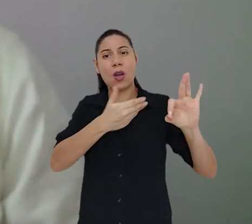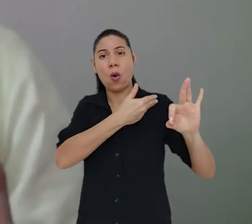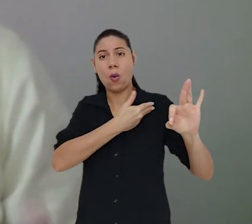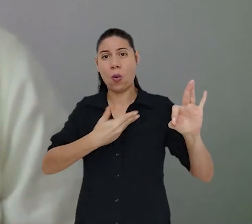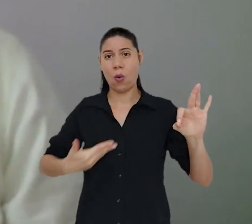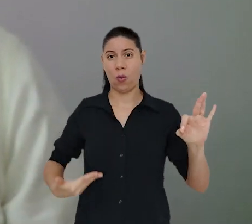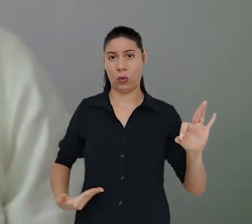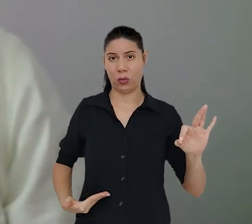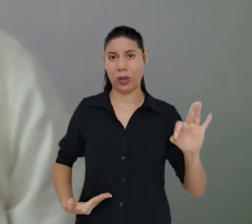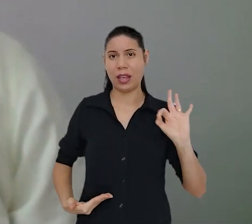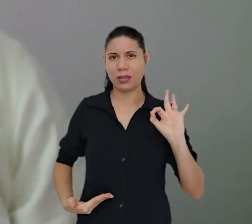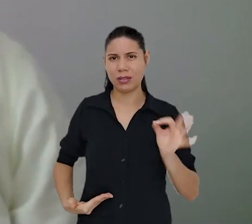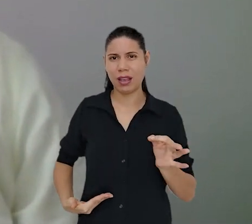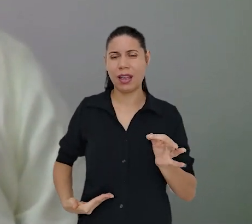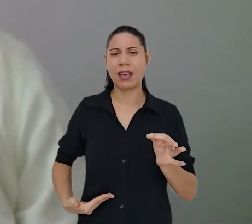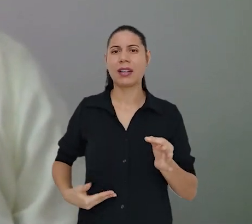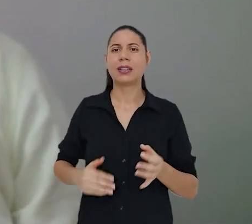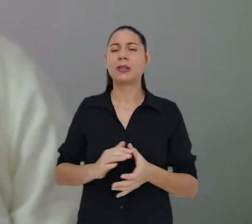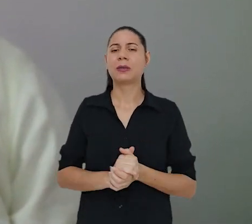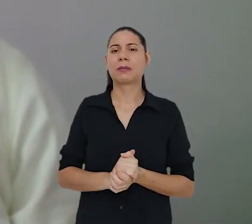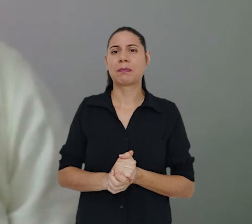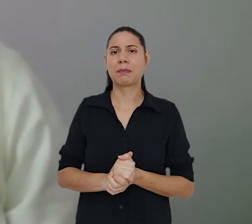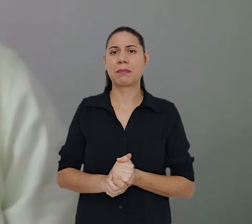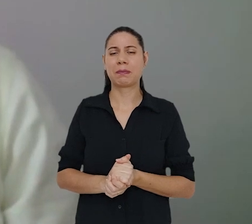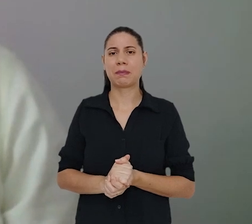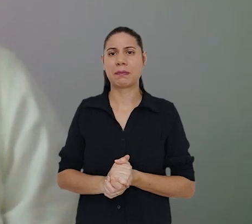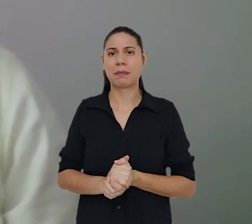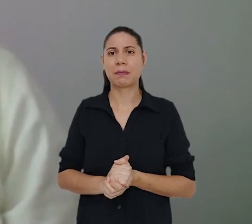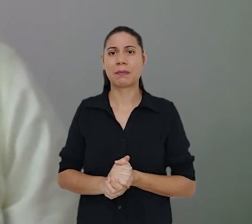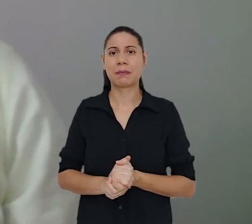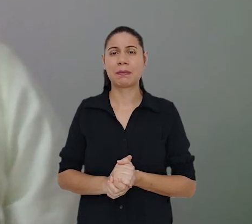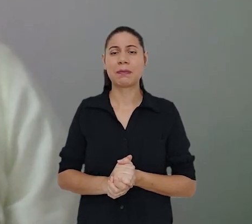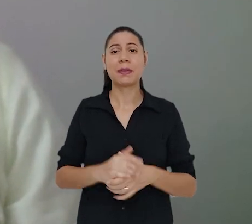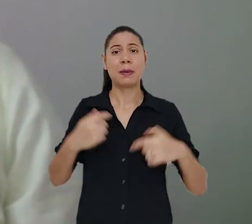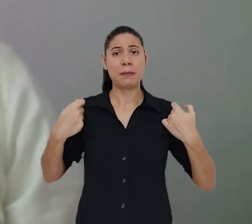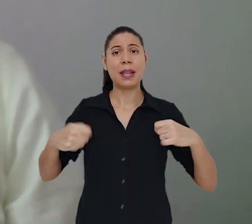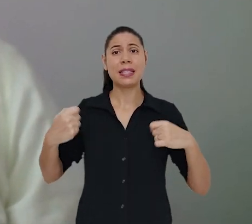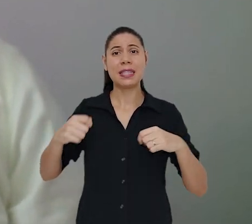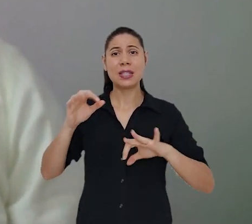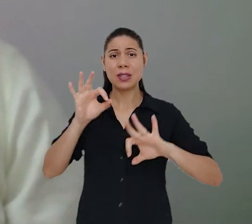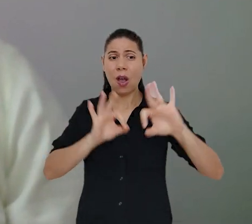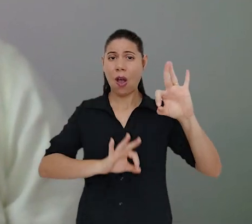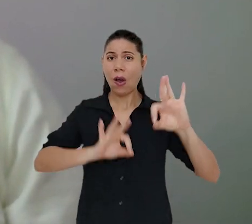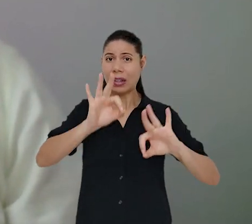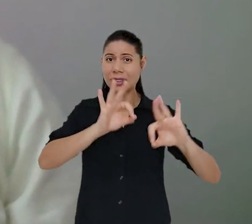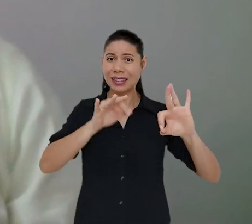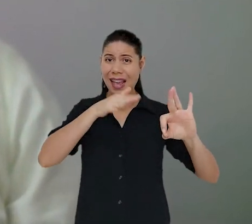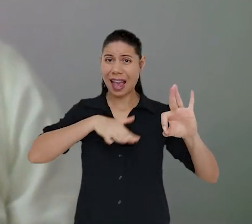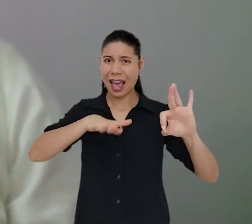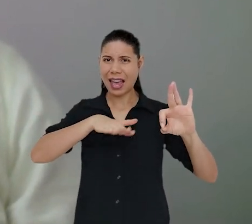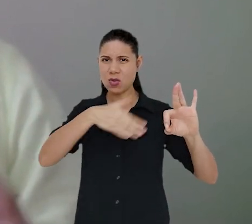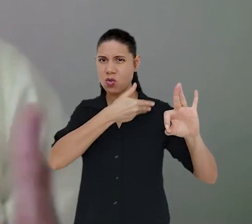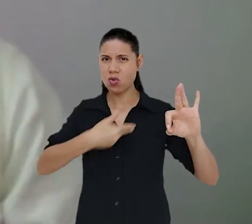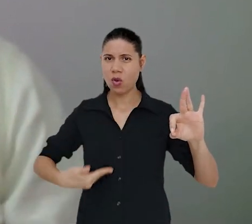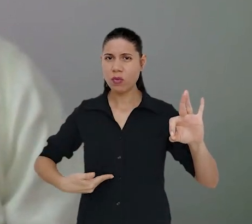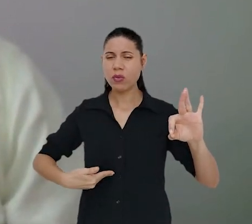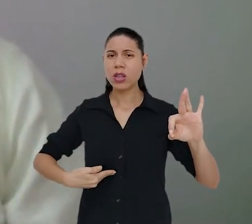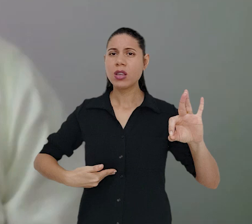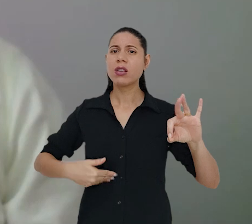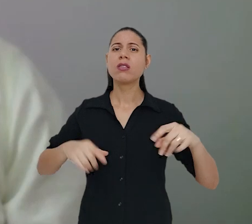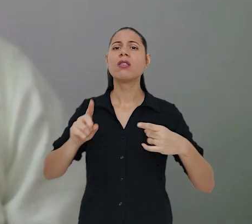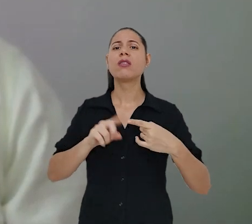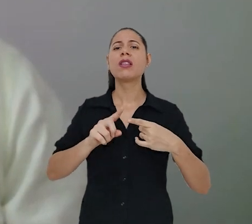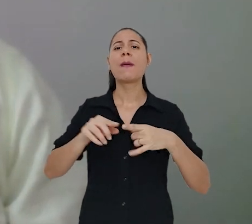diz, o Estado ente público, não importa a esfera em que a gente esteja falando, é muito mais importante estruturar e